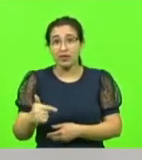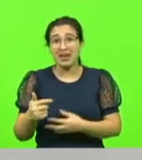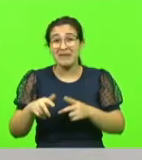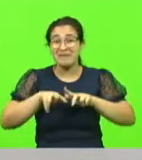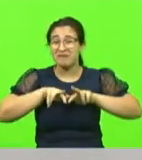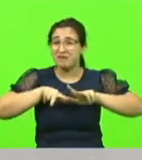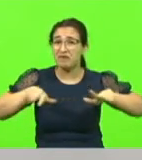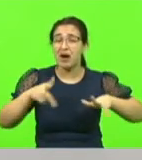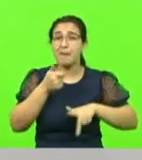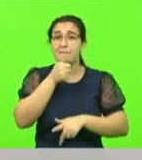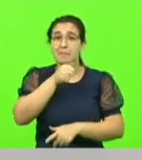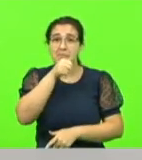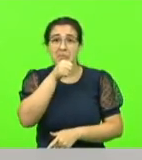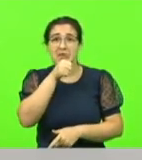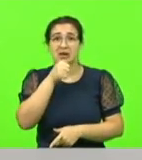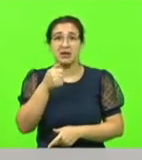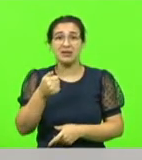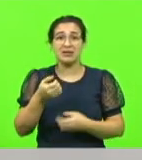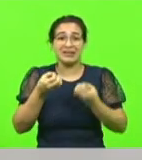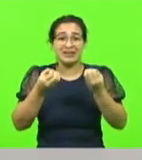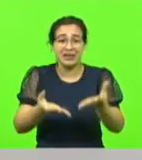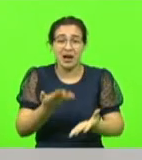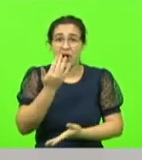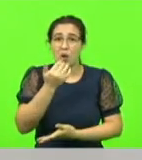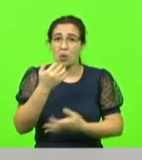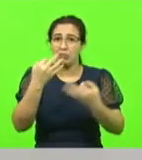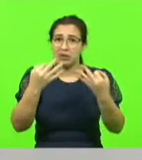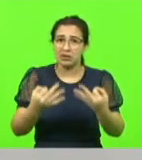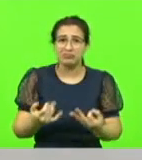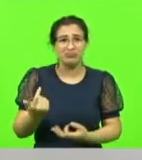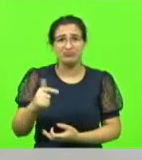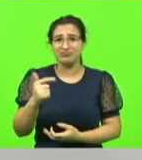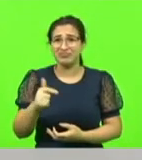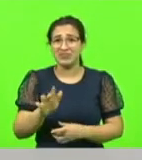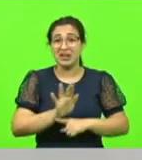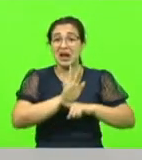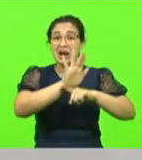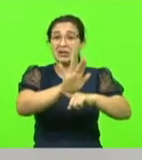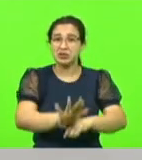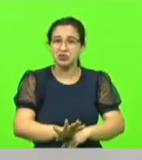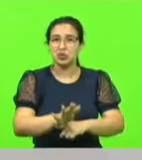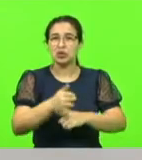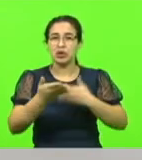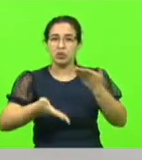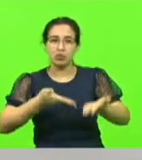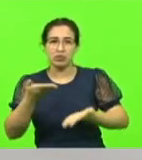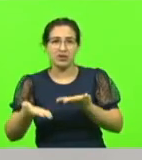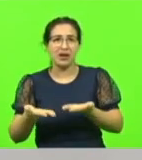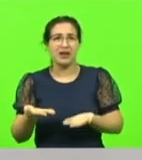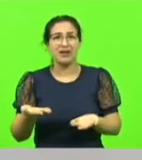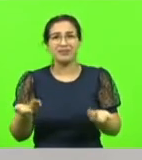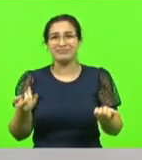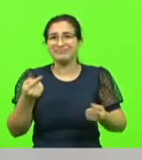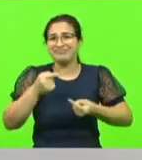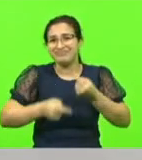para oferecer às suas crianças, sem poder dar o sustento e o amparo necessário. De mães e pais que deixam os